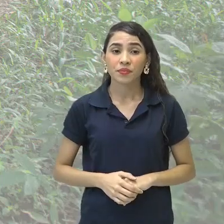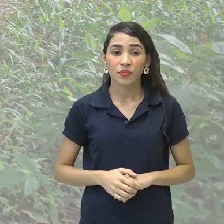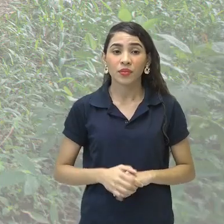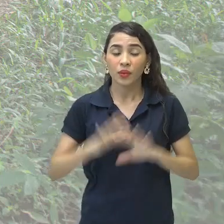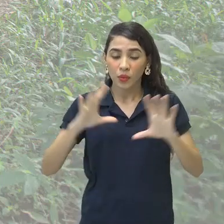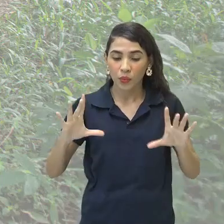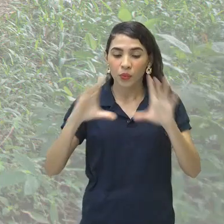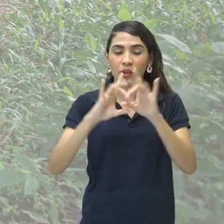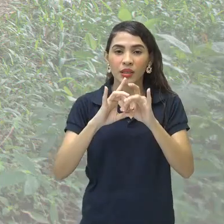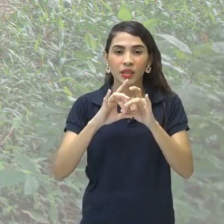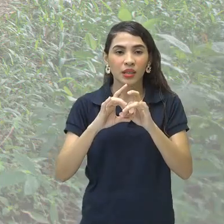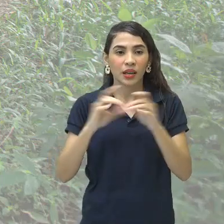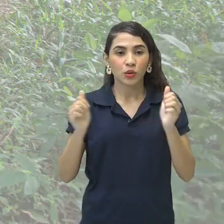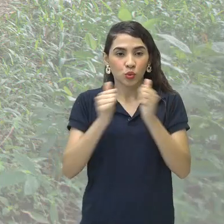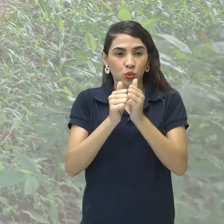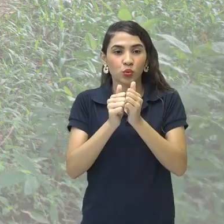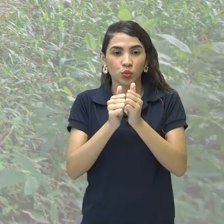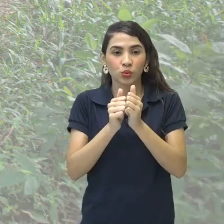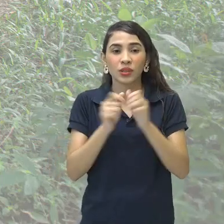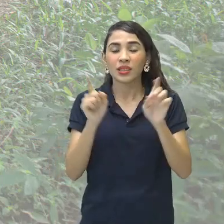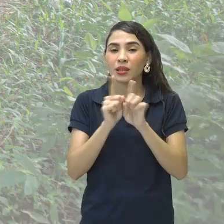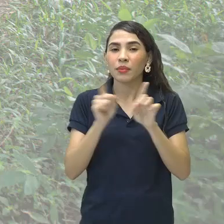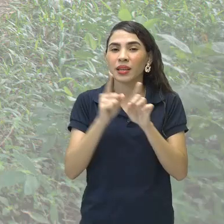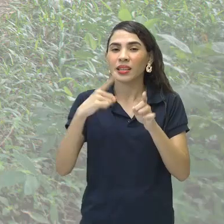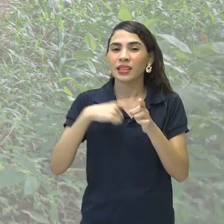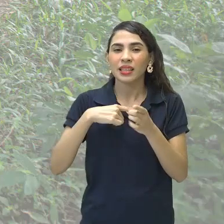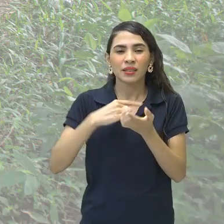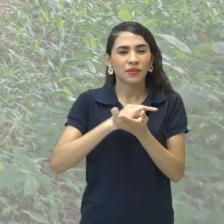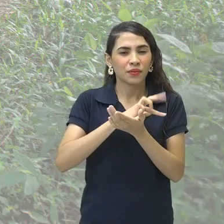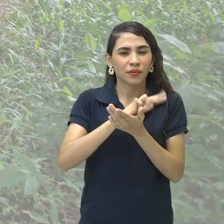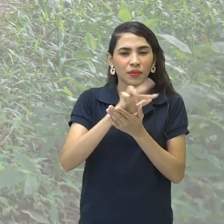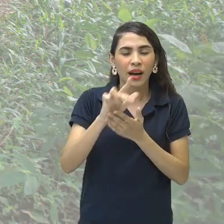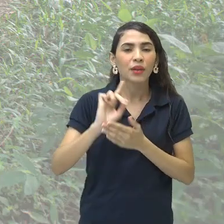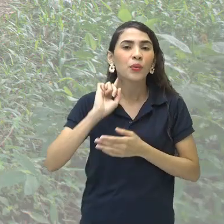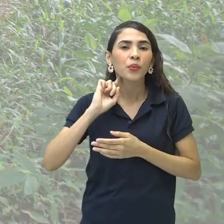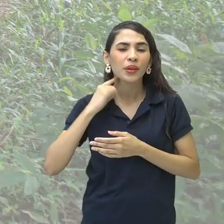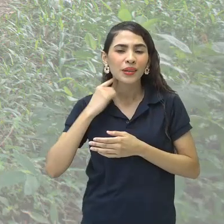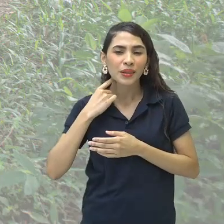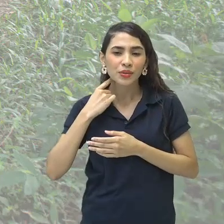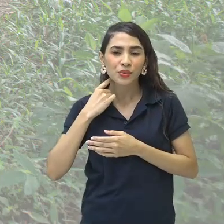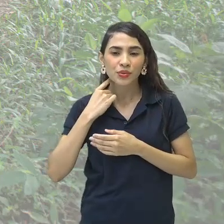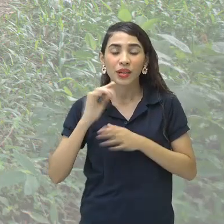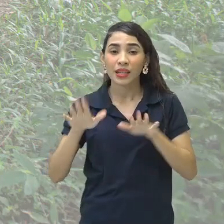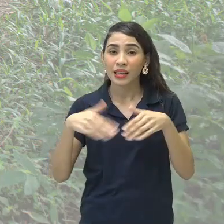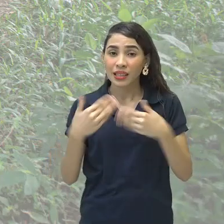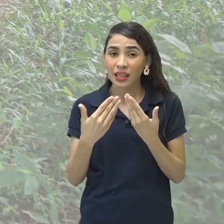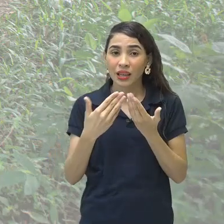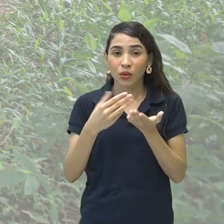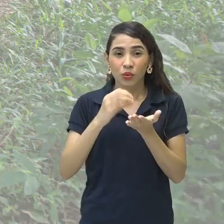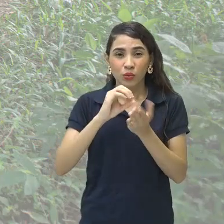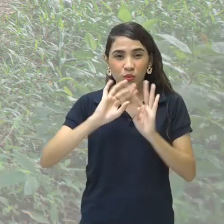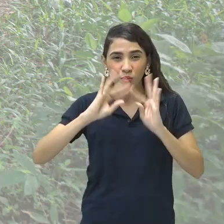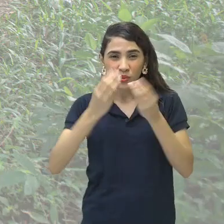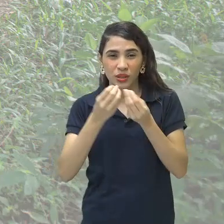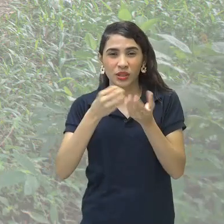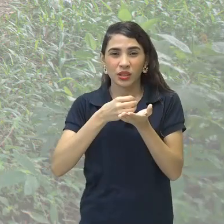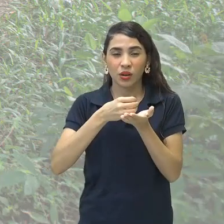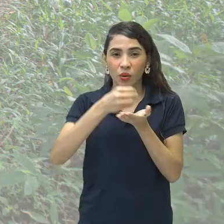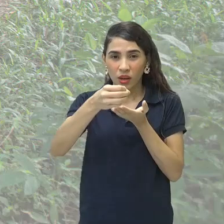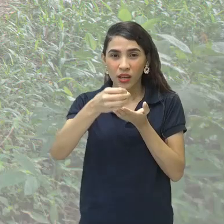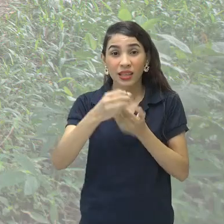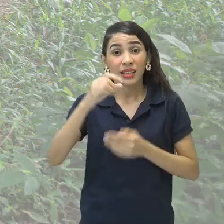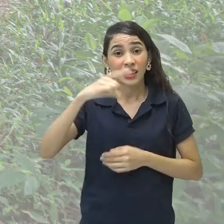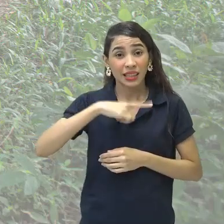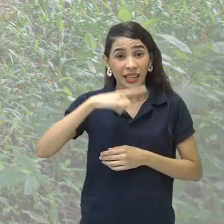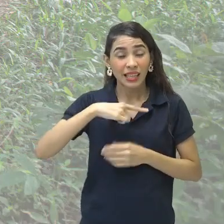unida ali do lado no rio, nós temos vários lixos. Então, os compostos orgânicos que nós temos